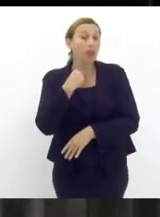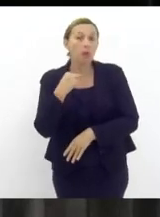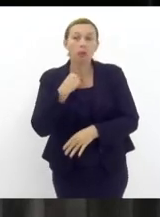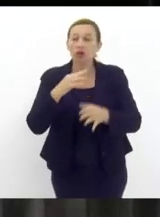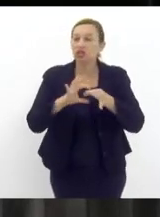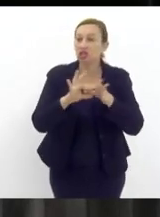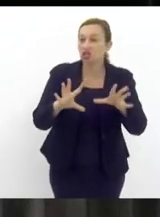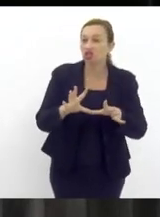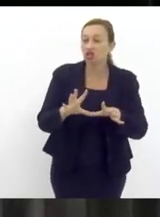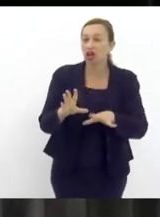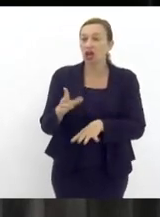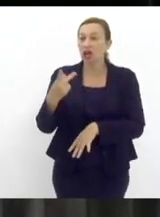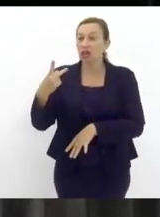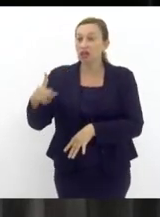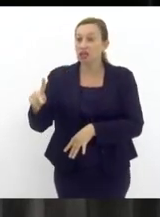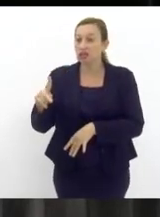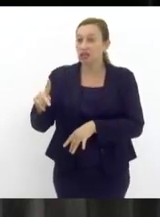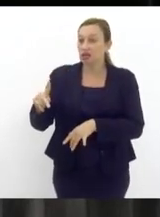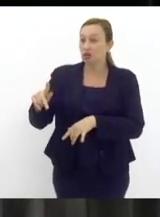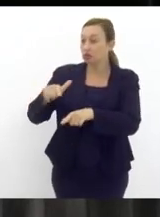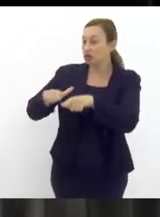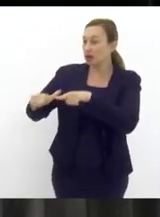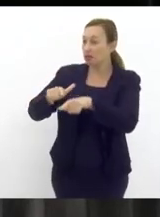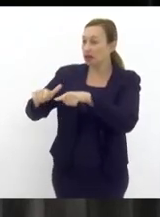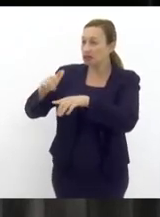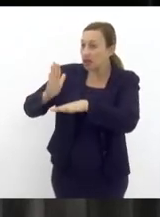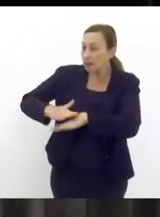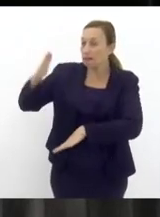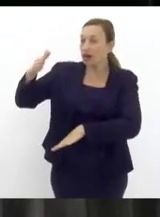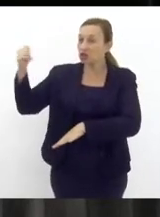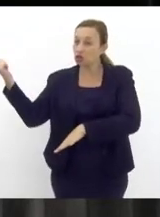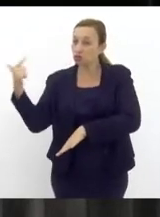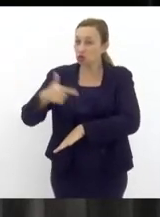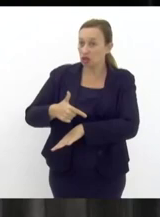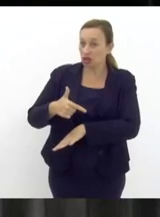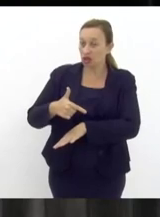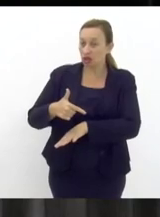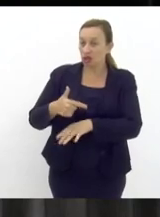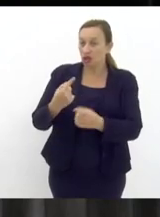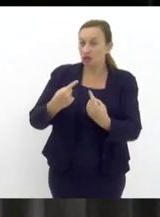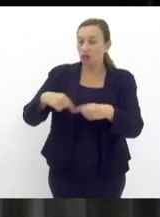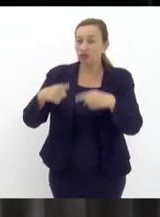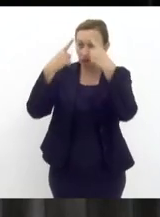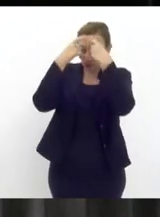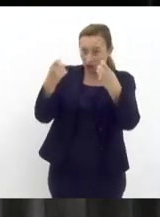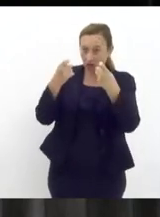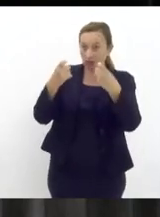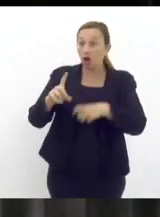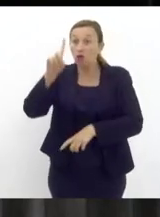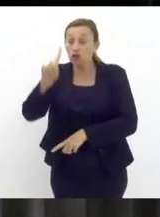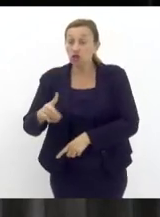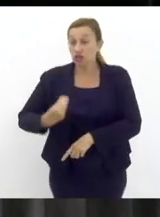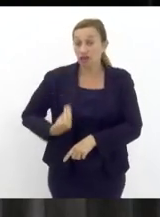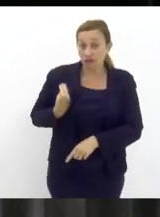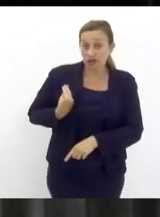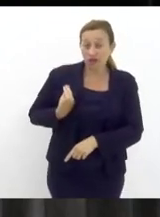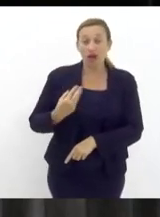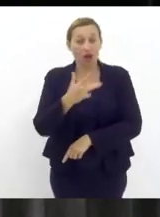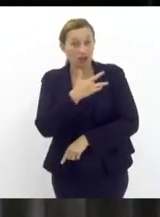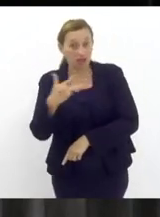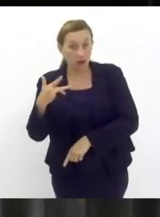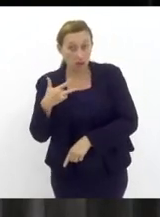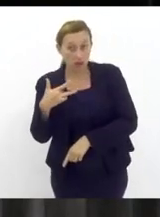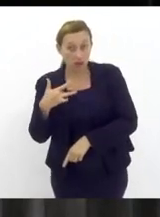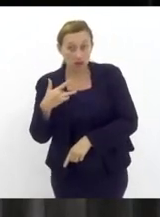que seus interesses estejam acima do enfrentamento a violência o direito à Vida e a saúde